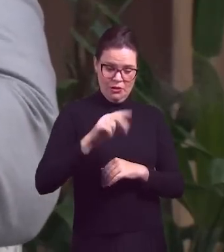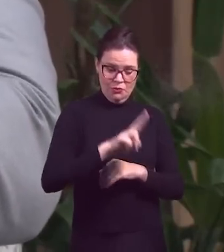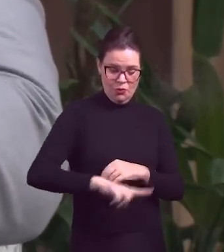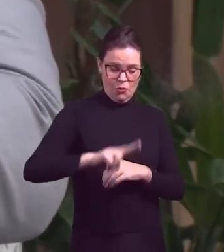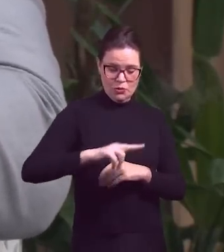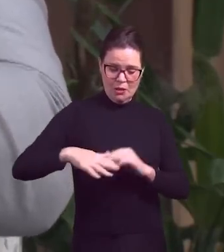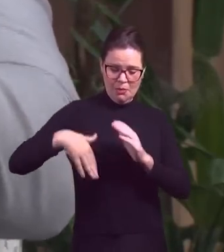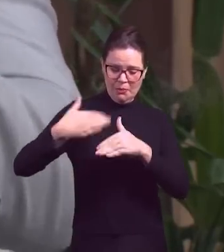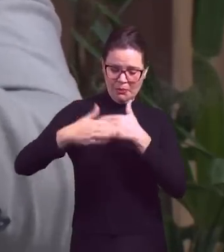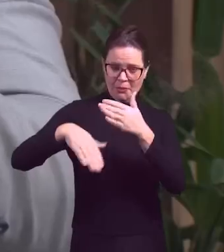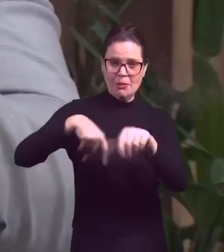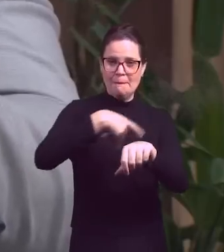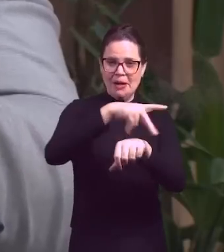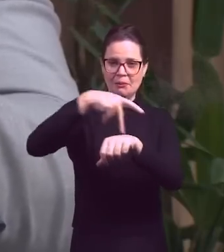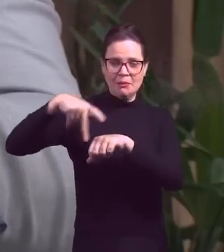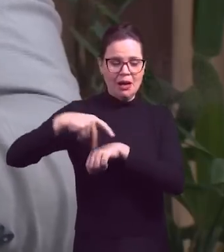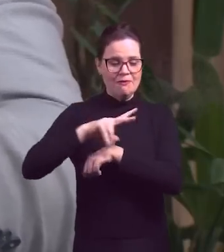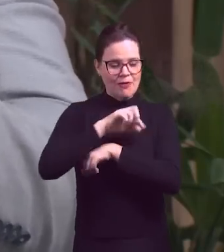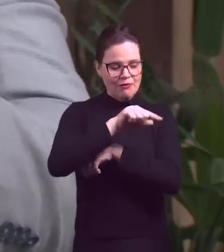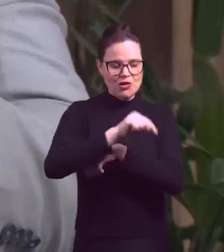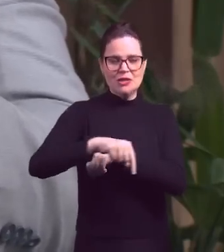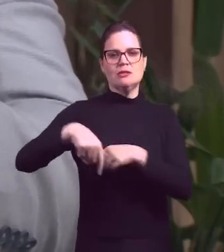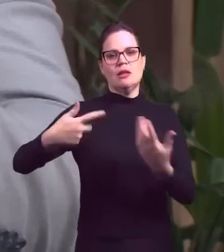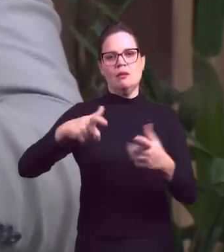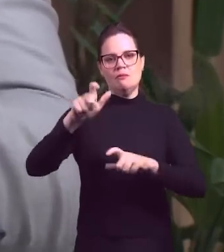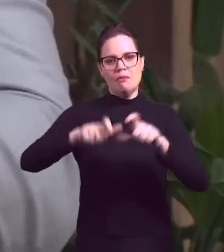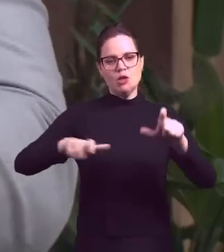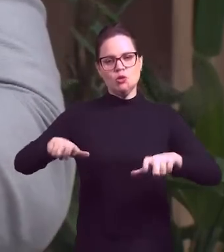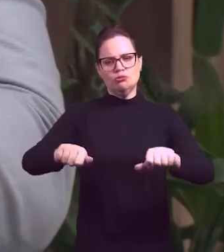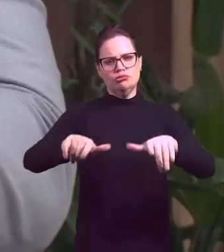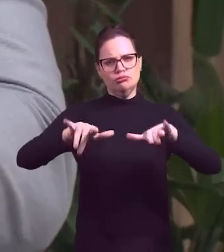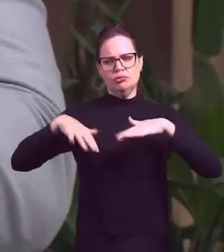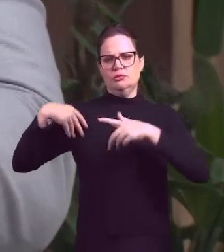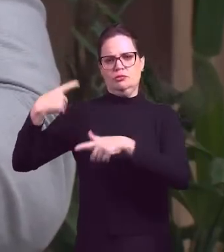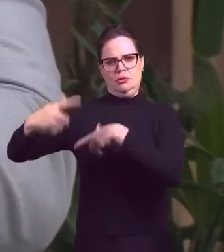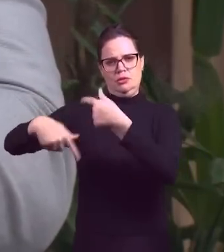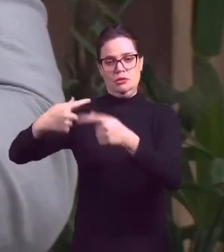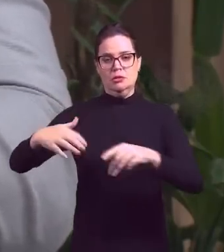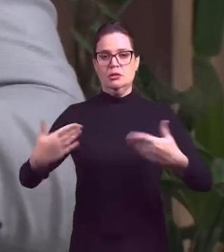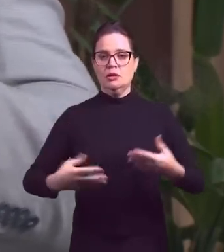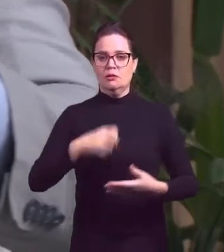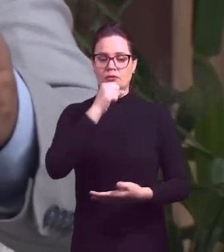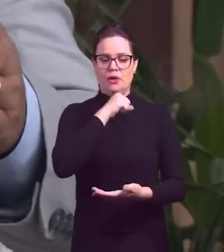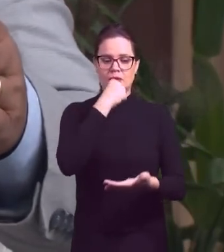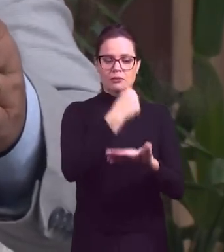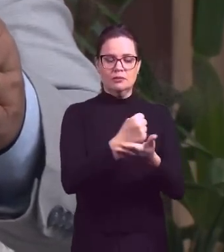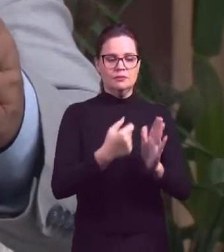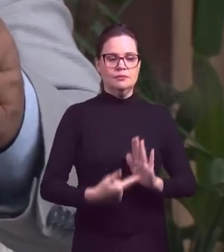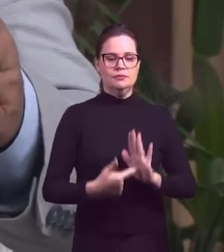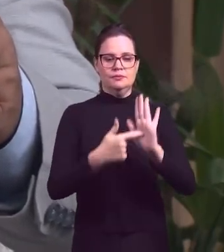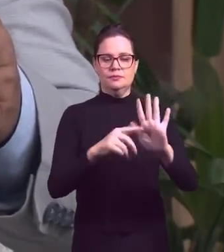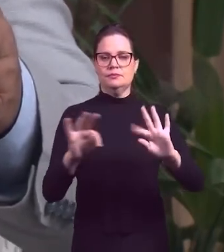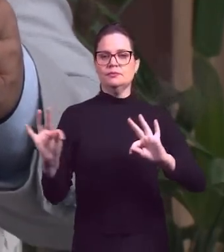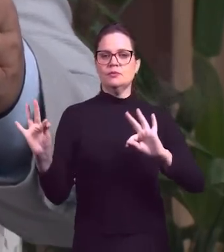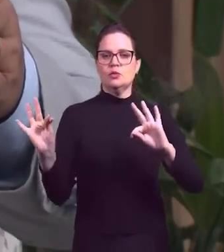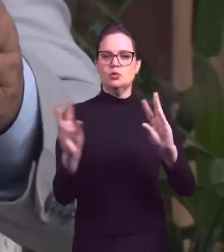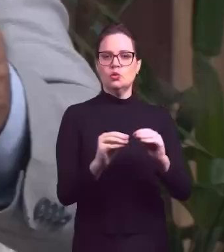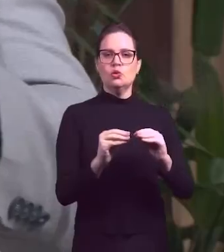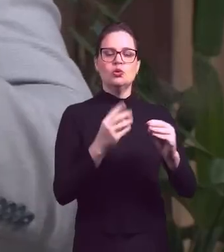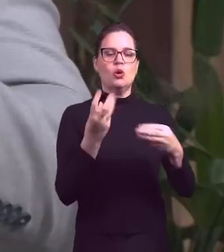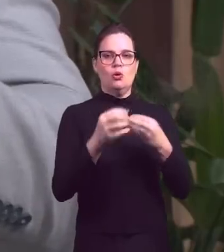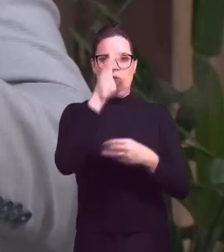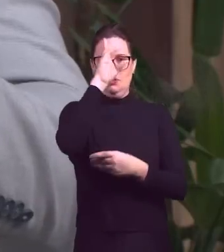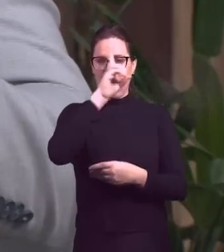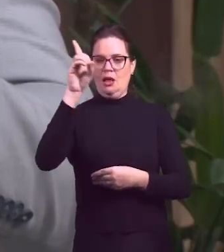faria dele uma nação. Então, todo o Velho Testamento, pastor Lorenzo, Deus se relacionava